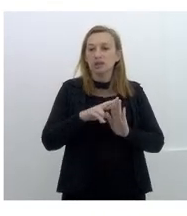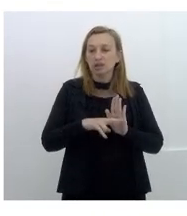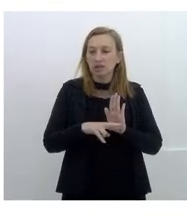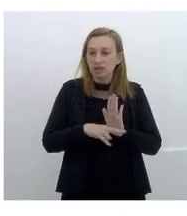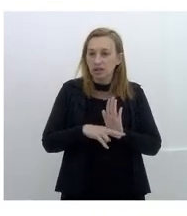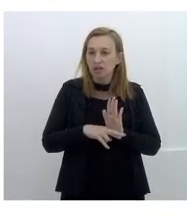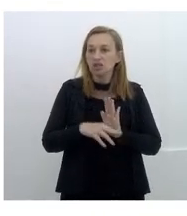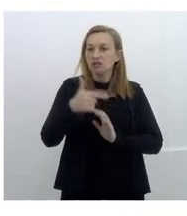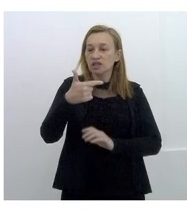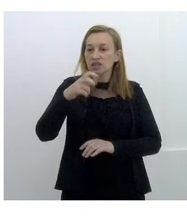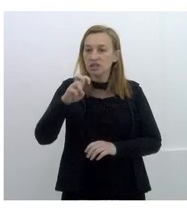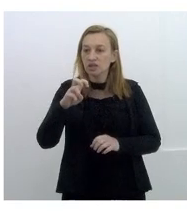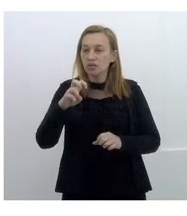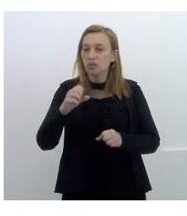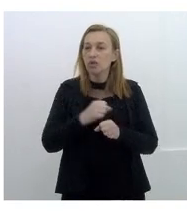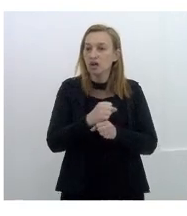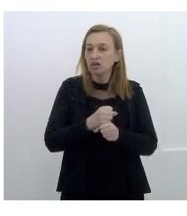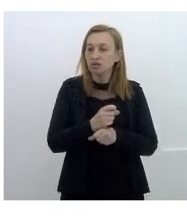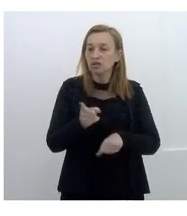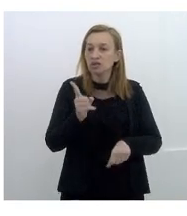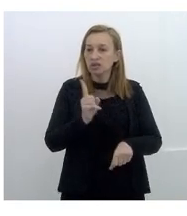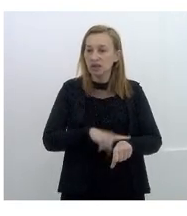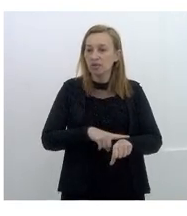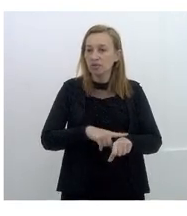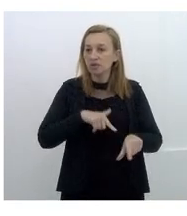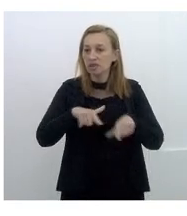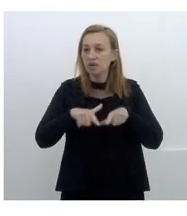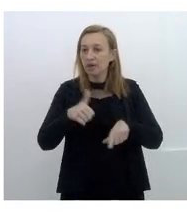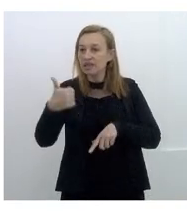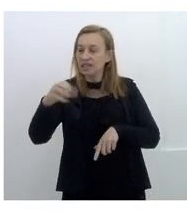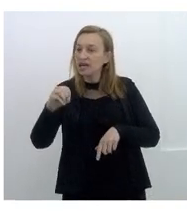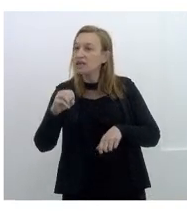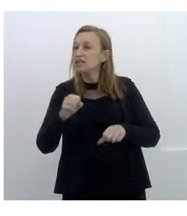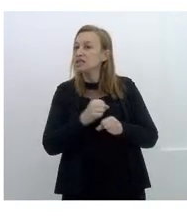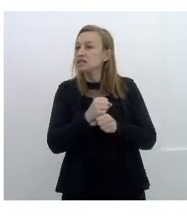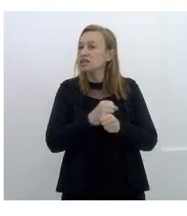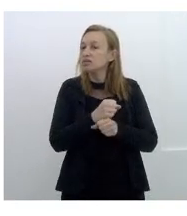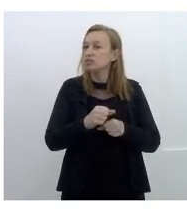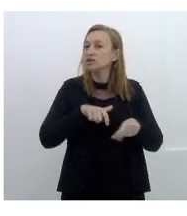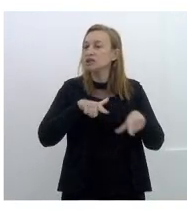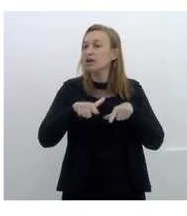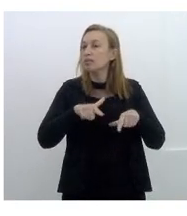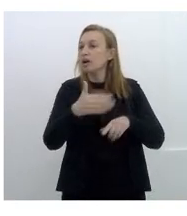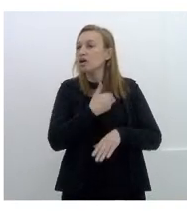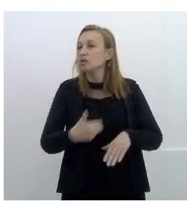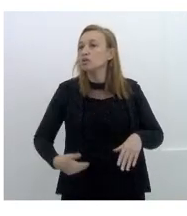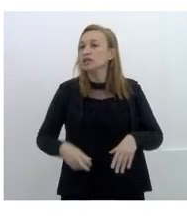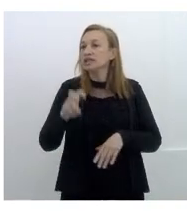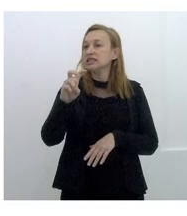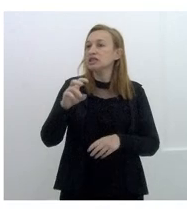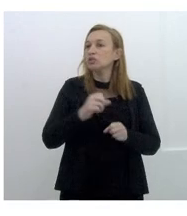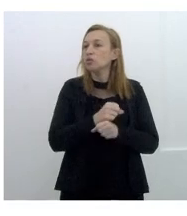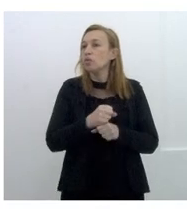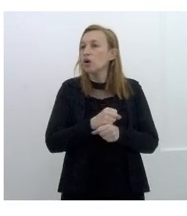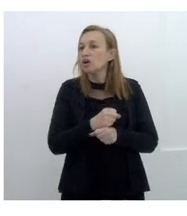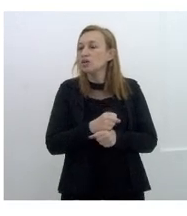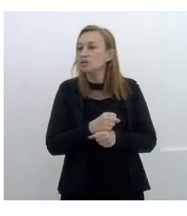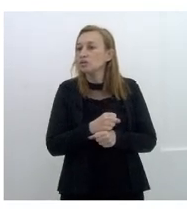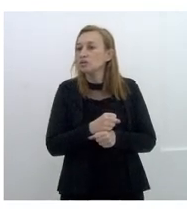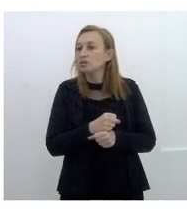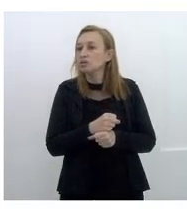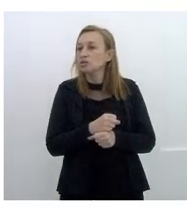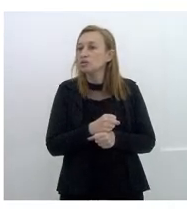aí de 25 anos de tempo de contribuição 10 anos de tempo de serviço público e cinco anos no